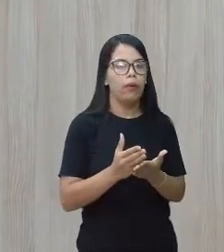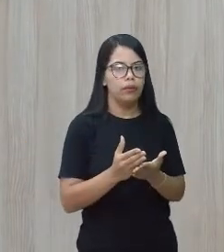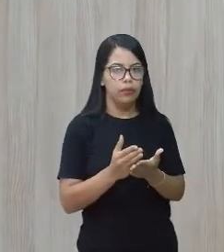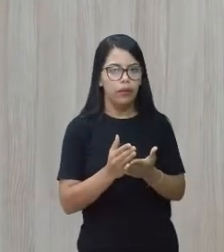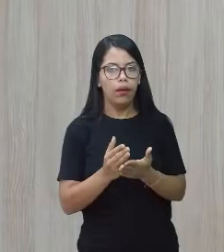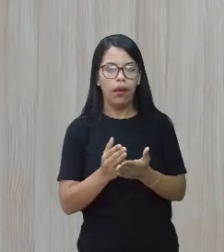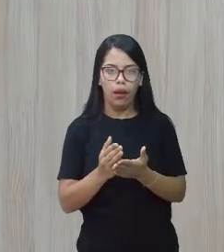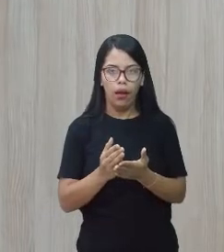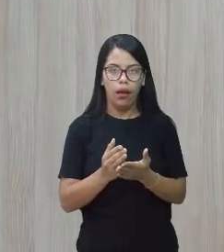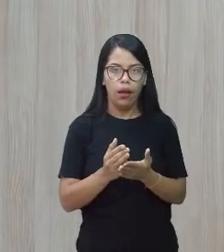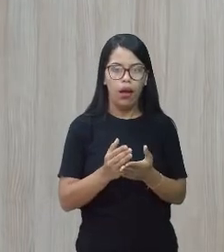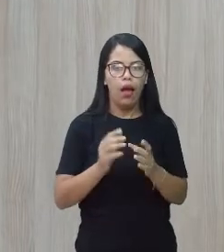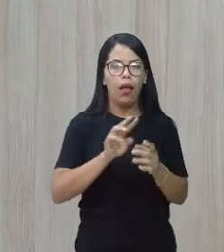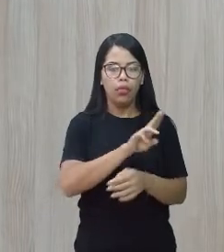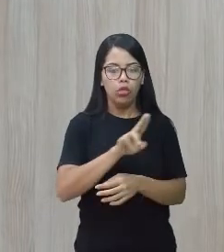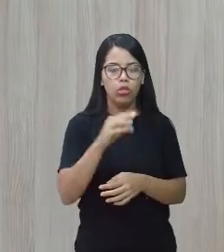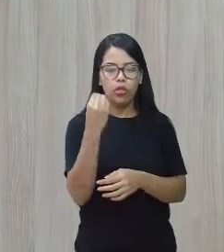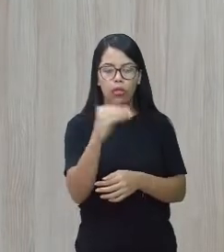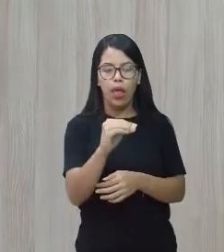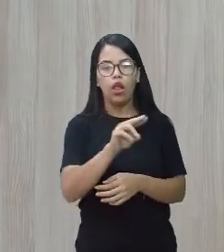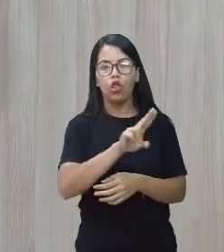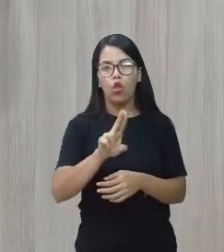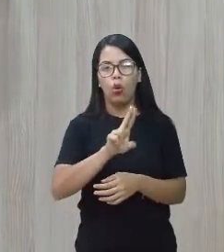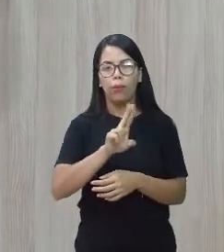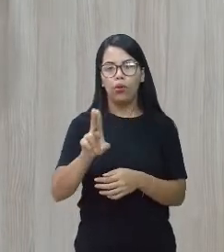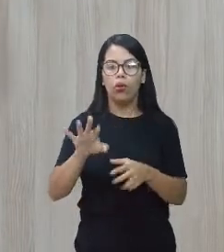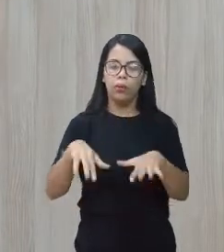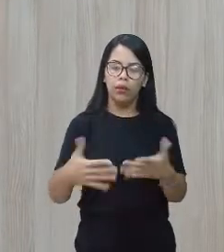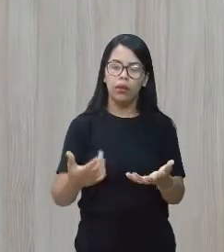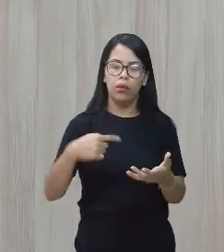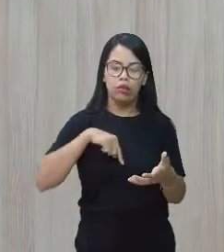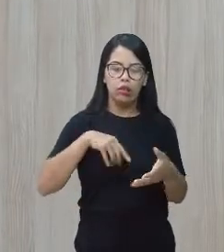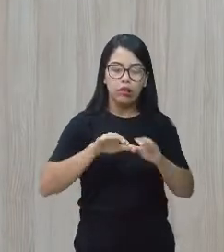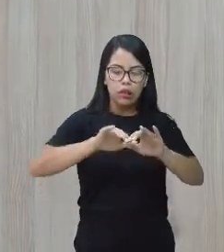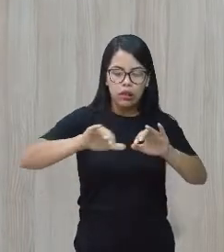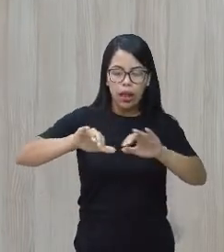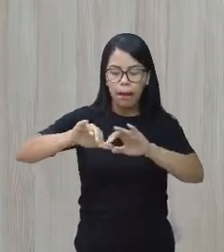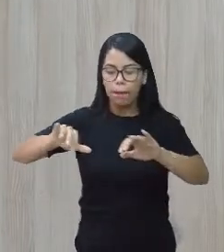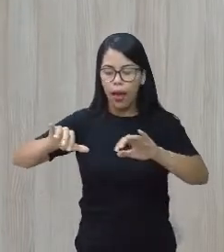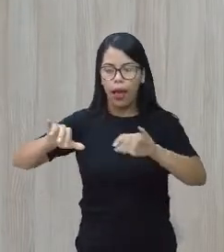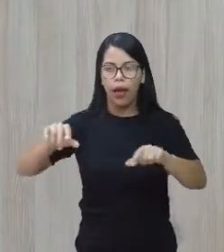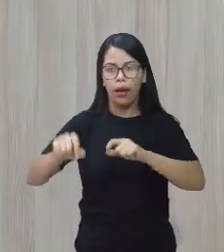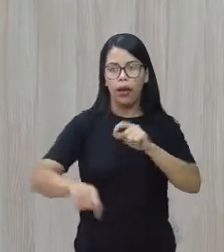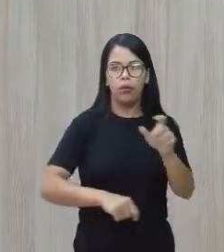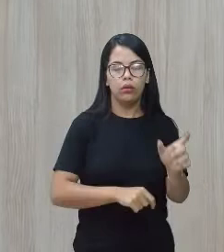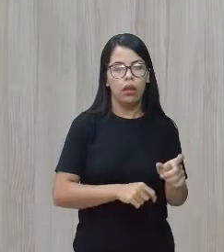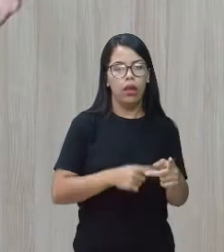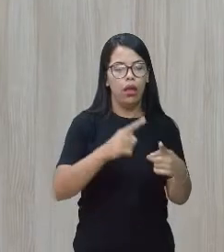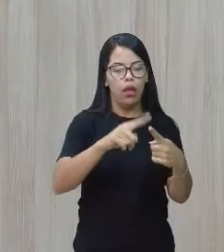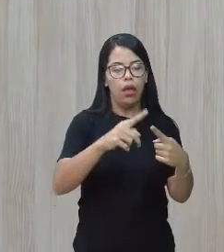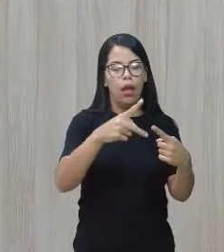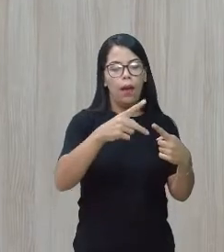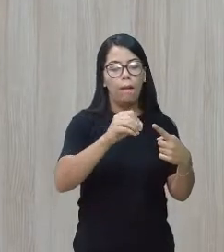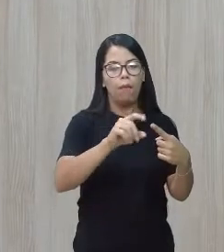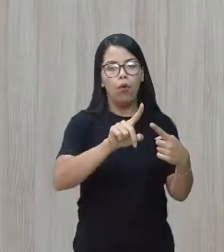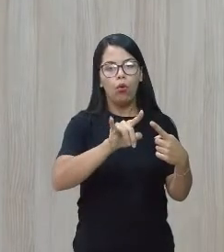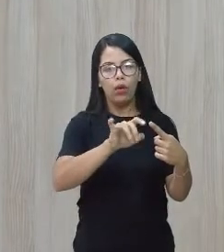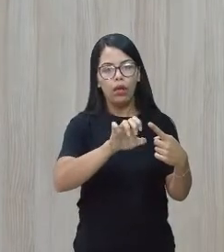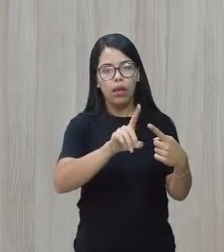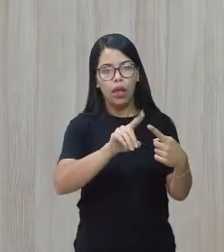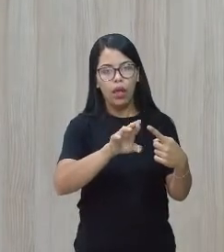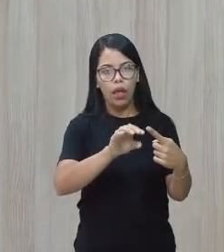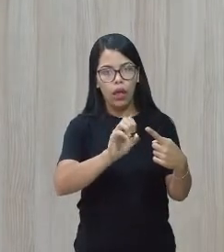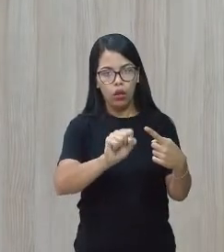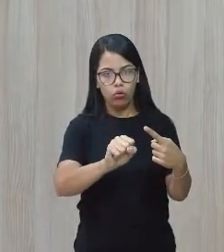geométricos, tá bom? Então, a gente separa aí essa classificação dos sólidos geométricos em poliedros e em